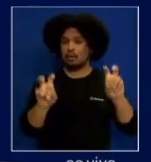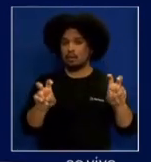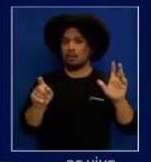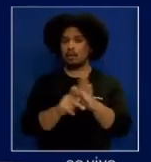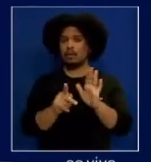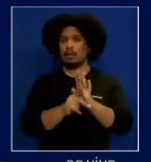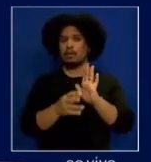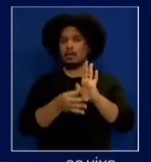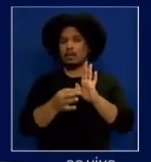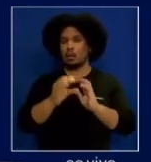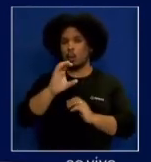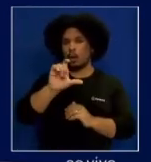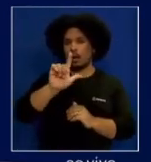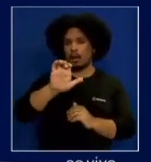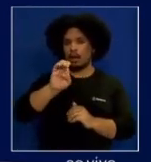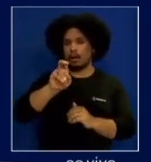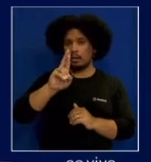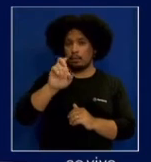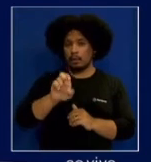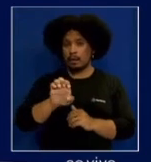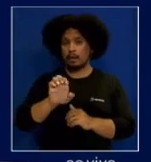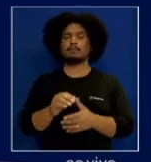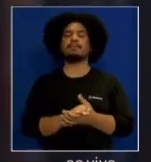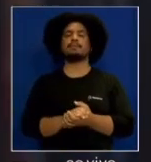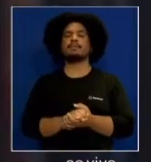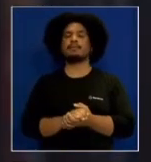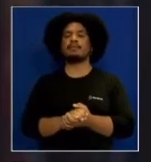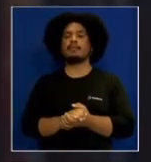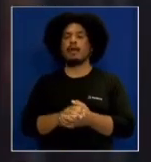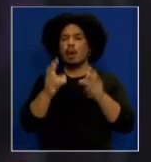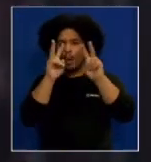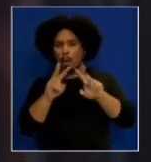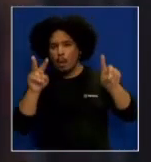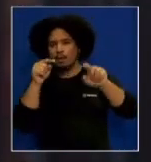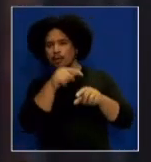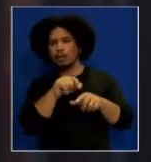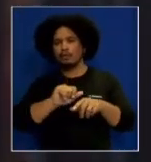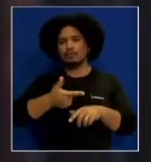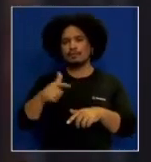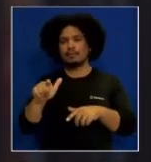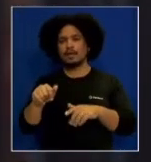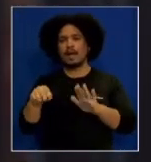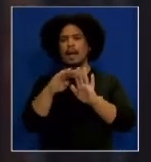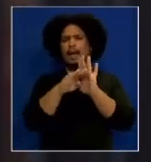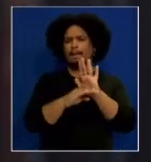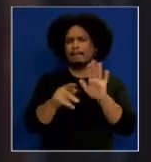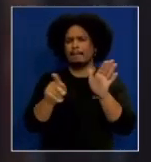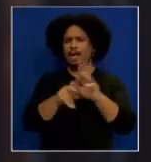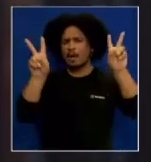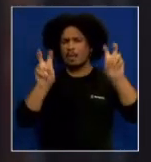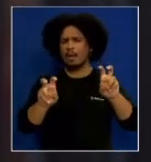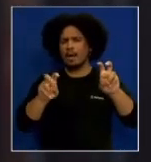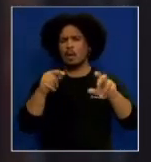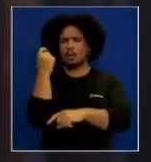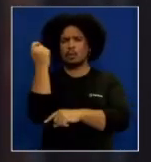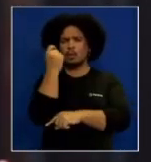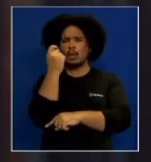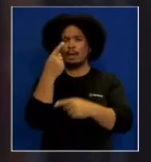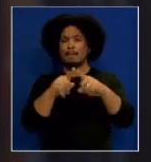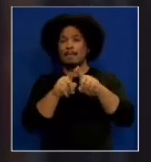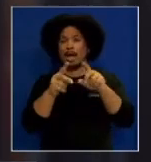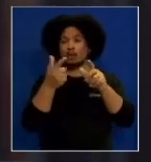do comentário de Cléber Ben venu no quadro outro olhar a pauta do Rio Grande do Sul é reconstrução mas o outro